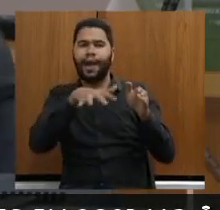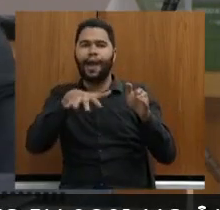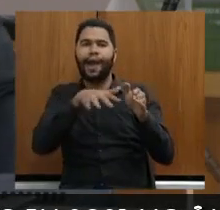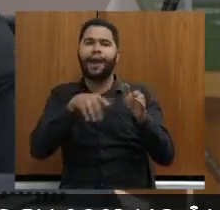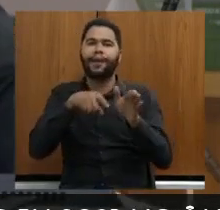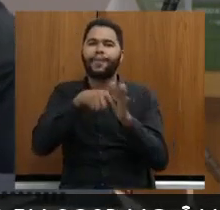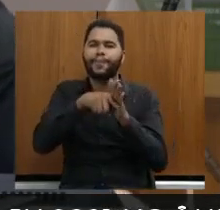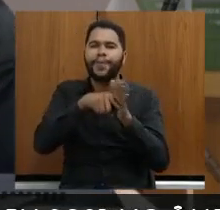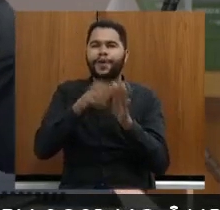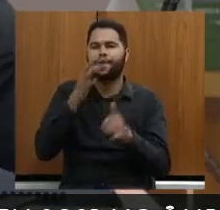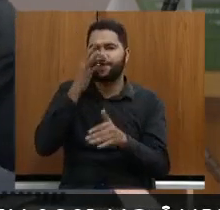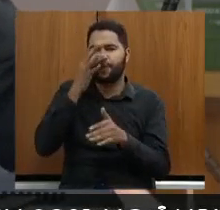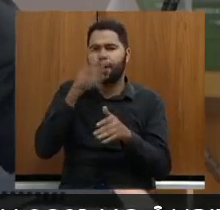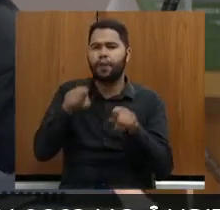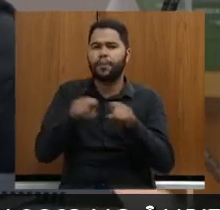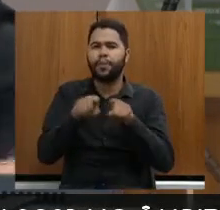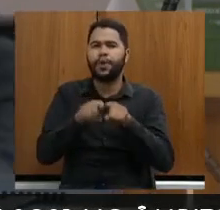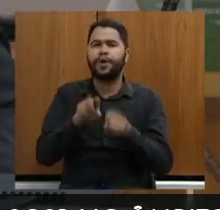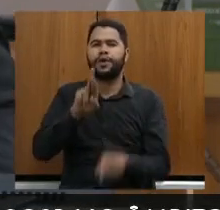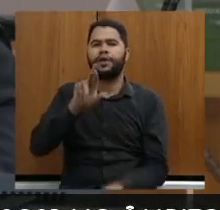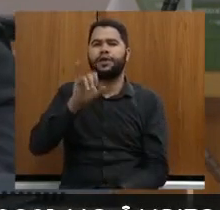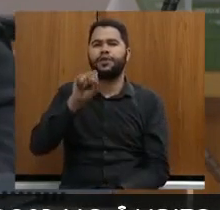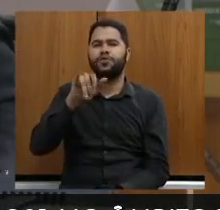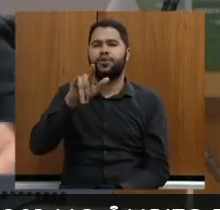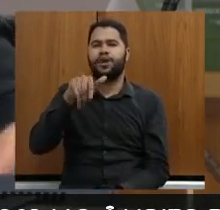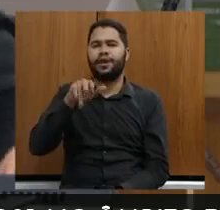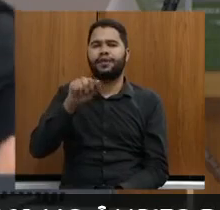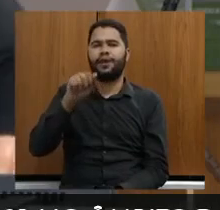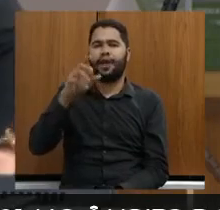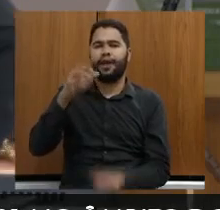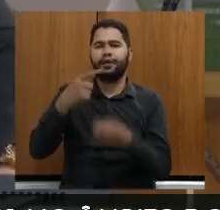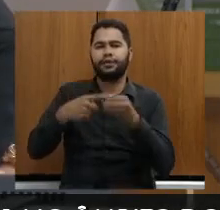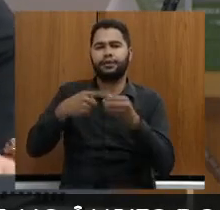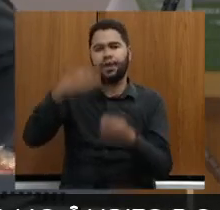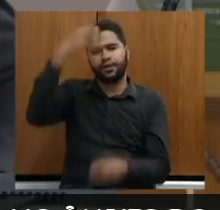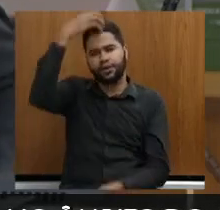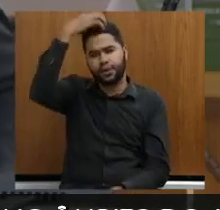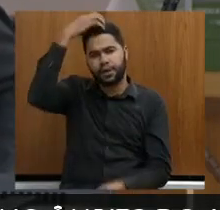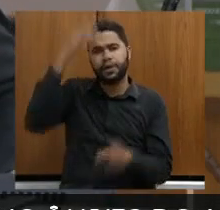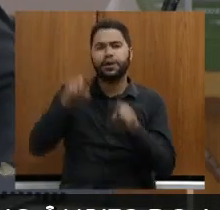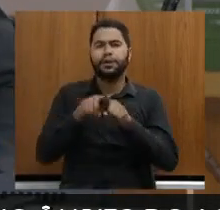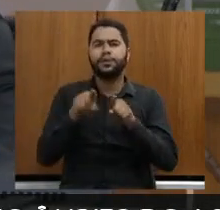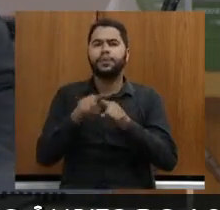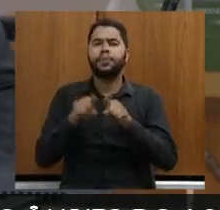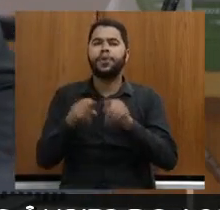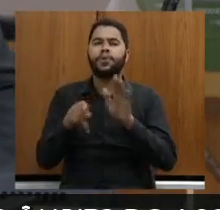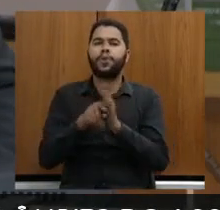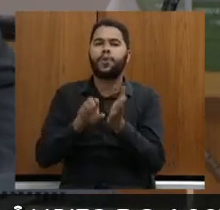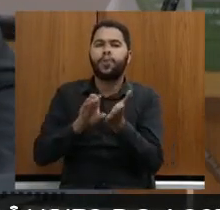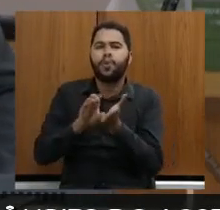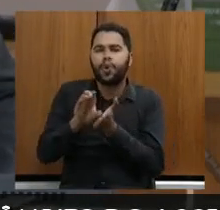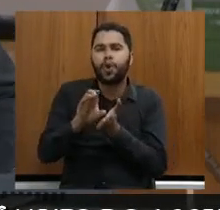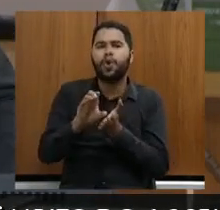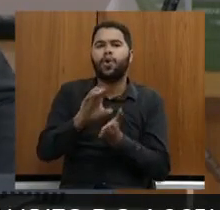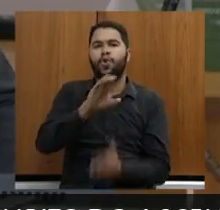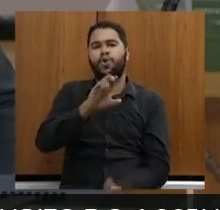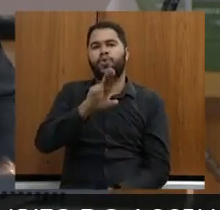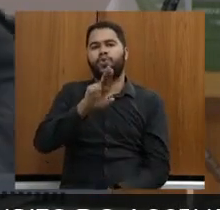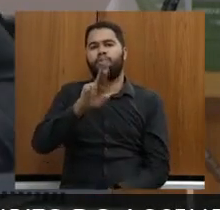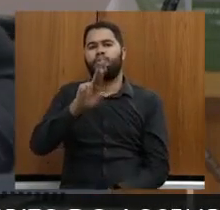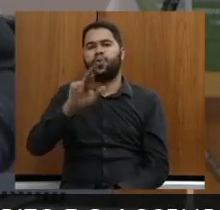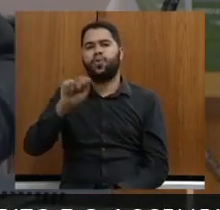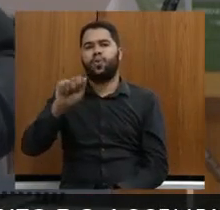Fazenda experimental Risoleta Neves em São João del-rei e também um recurso para reforma do Curral leiteiro